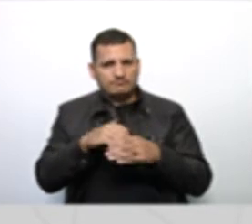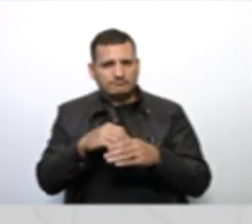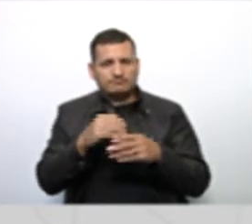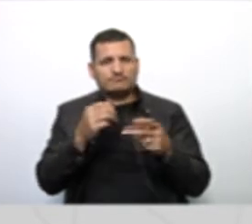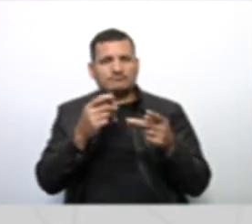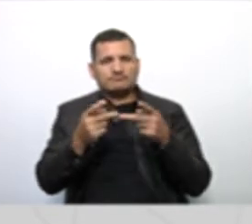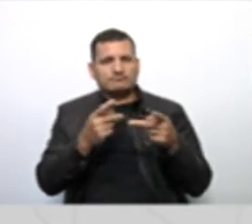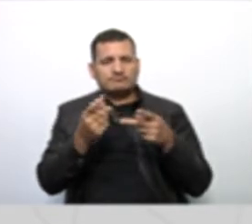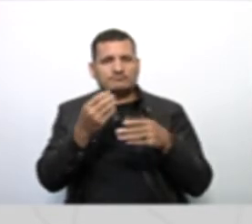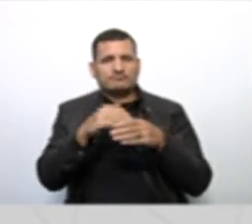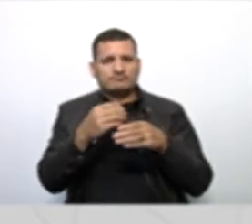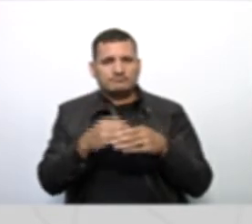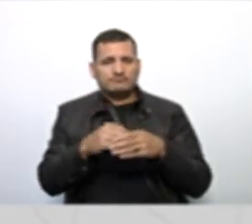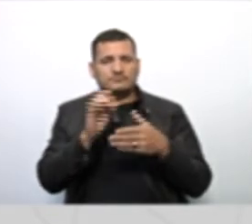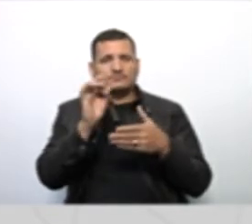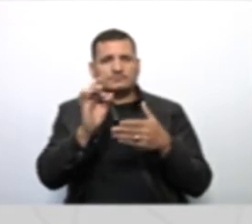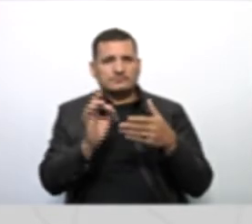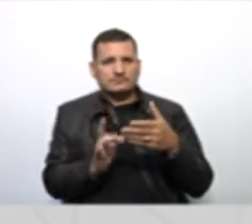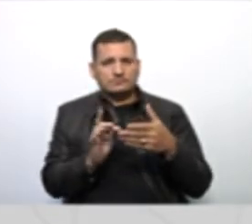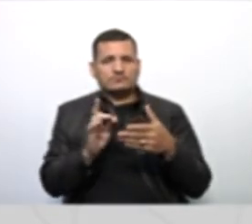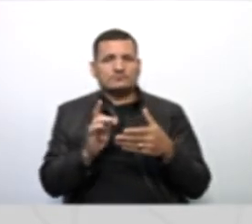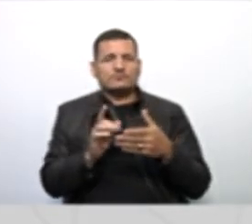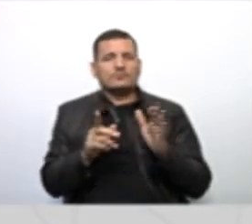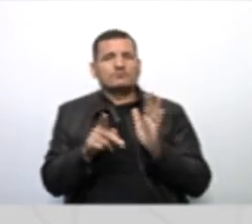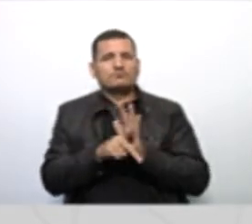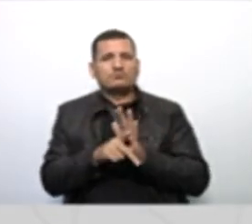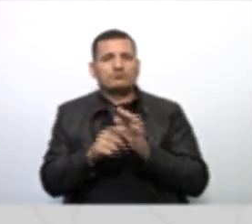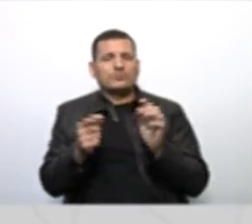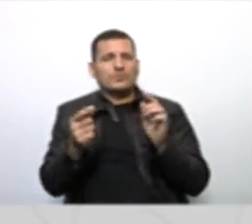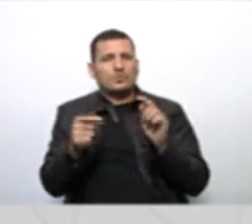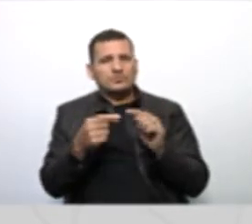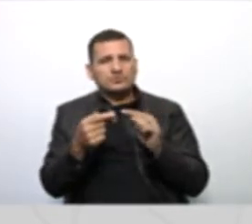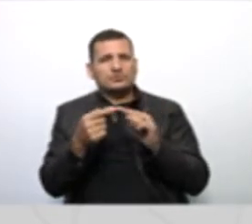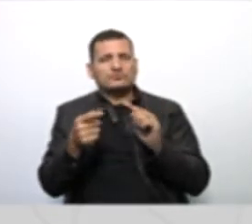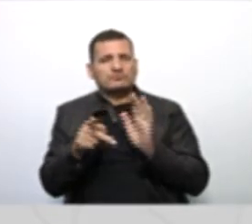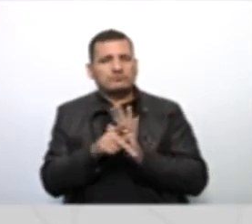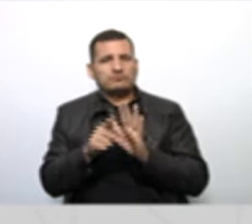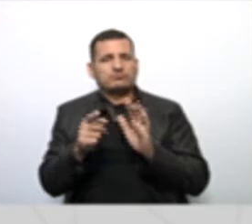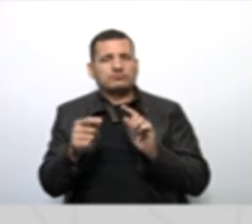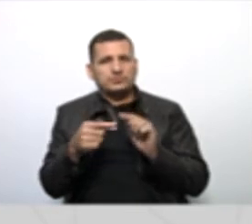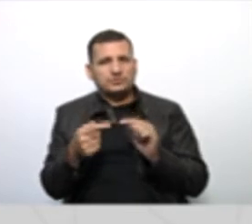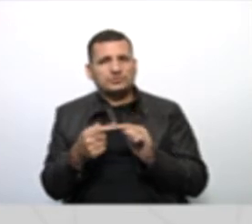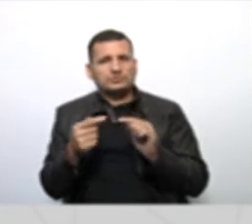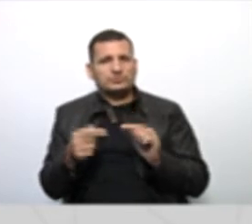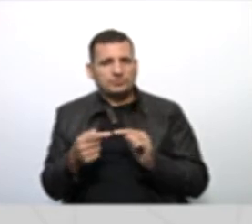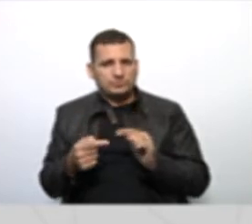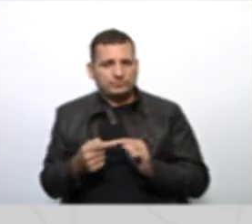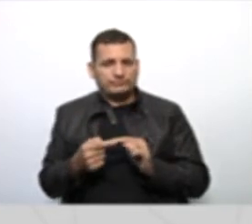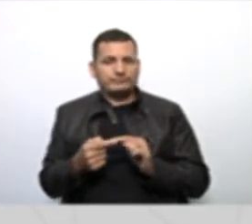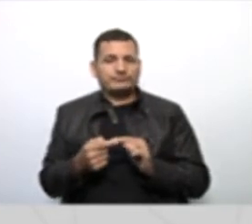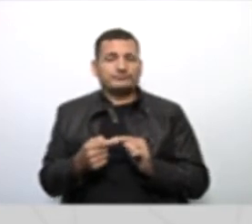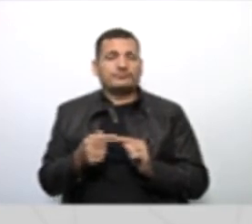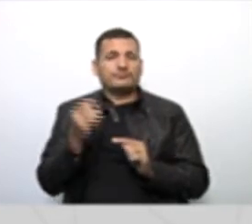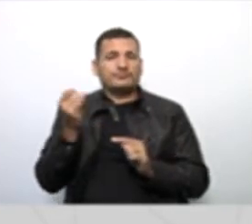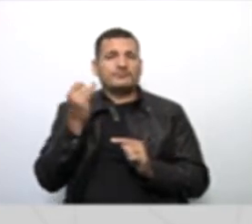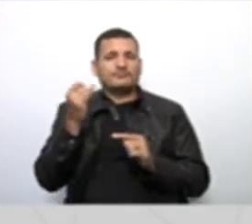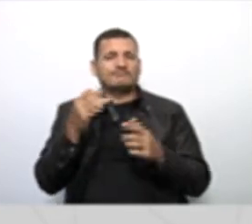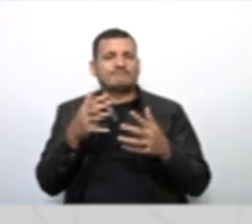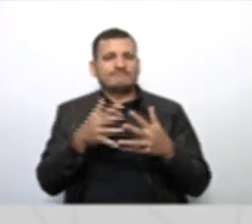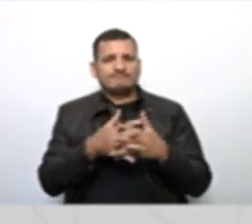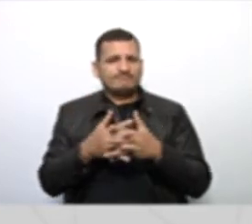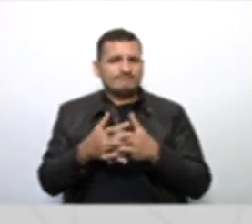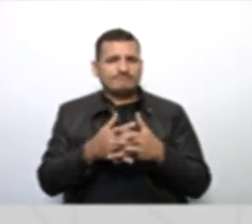um especializado numa determinada tarefa. É importante não confundir o projeto Kivy com